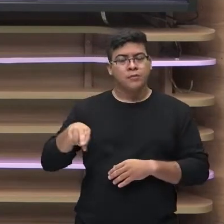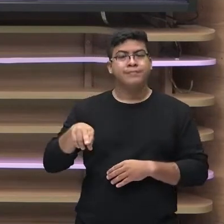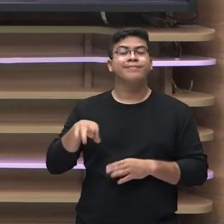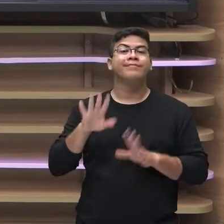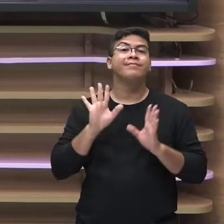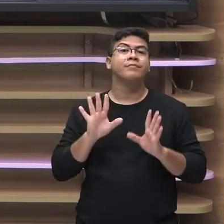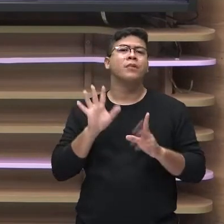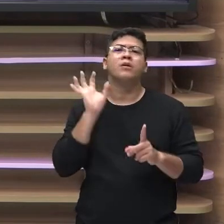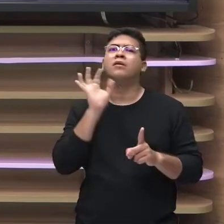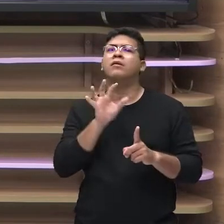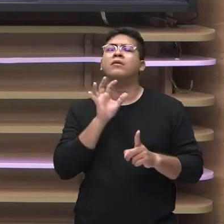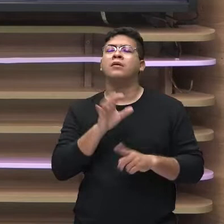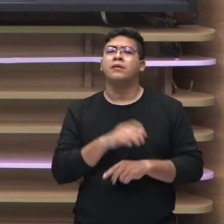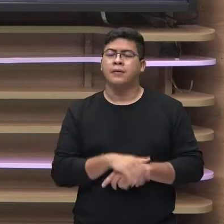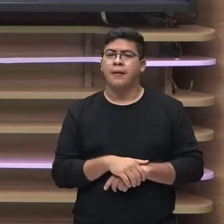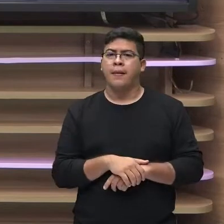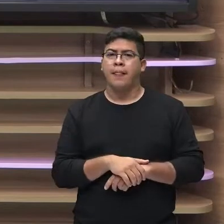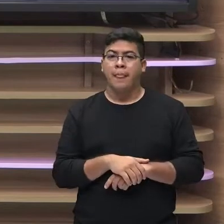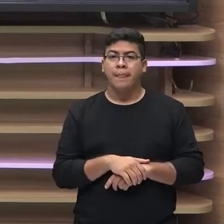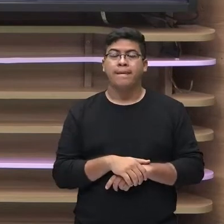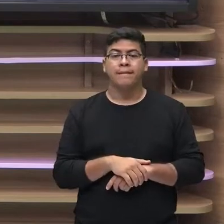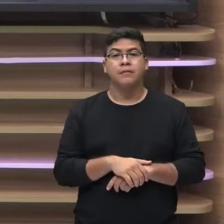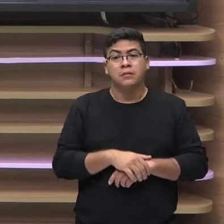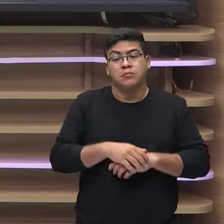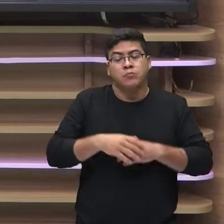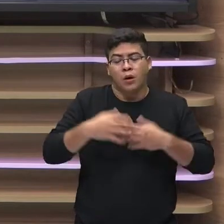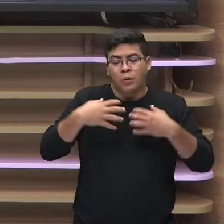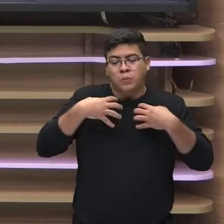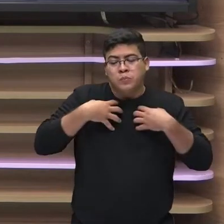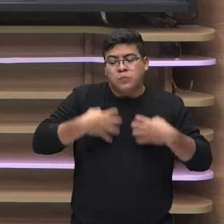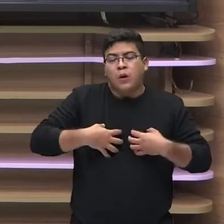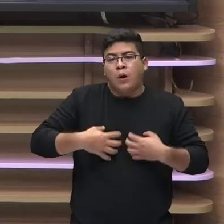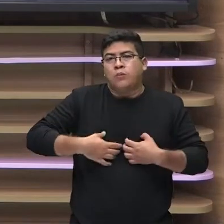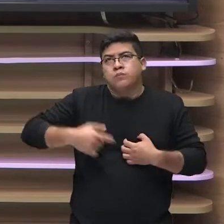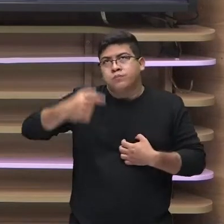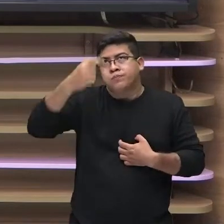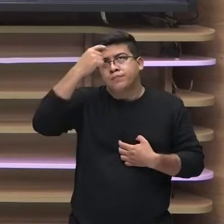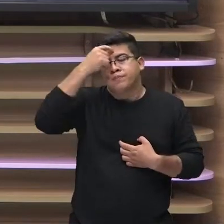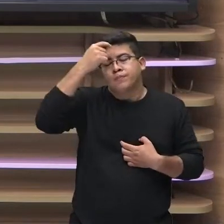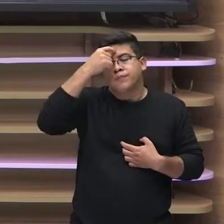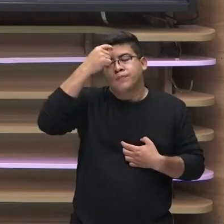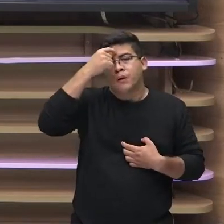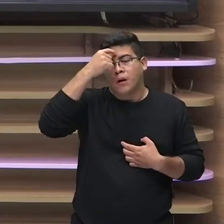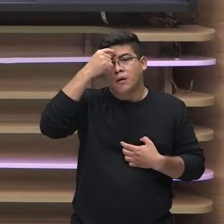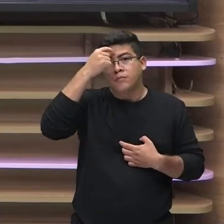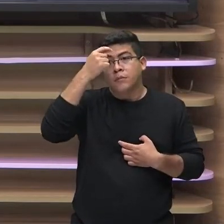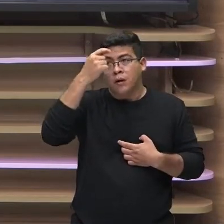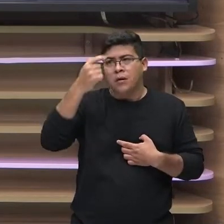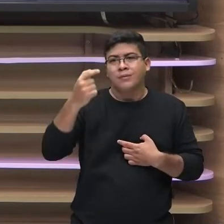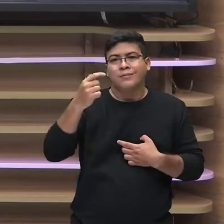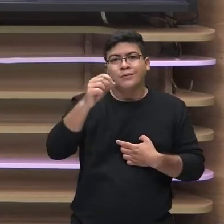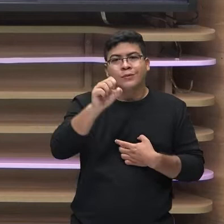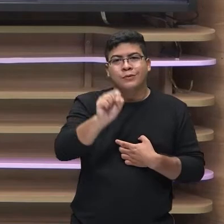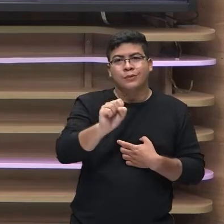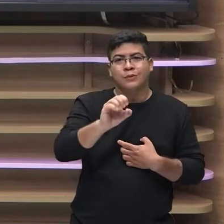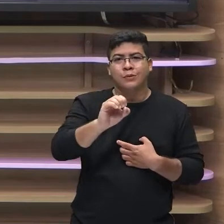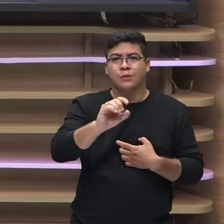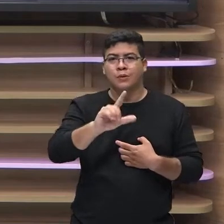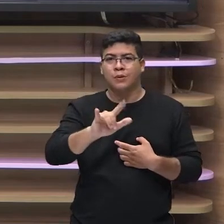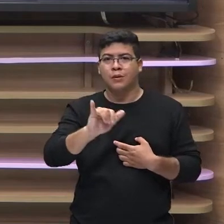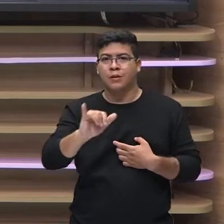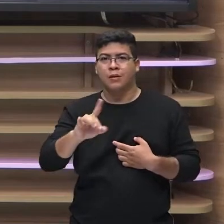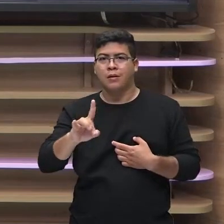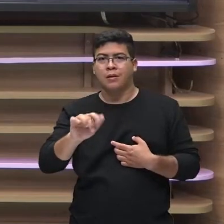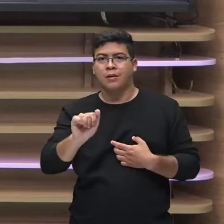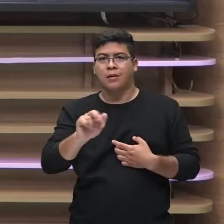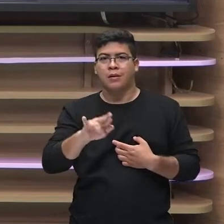quê? O teu modo, o teu jeito, a tua postura de ser uma pessoa mais solidária. Ok? Então, estou colocando de maneira